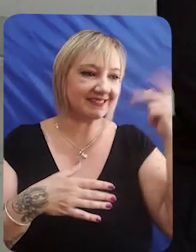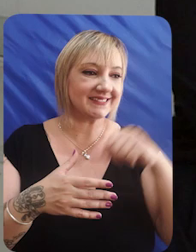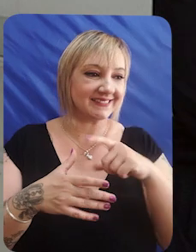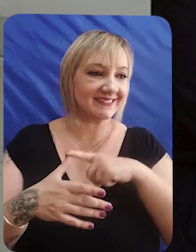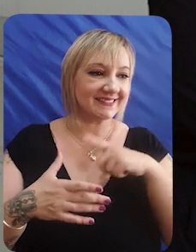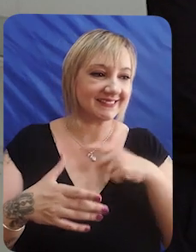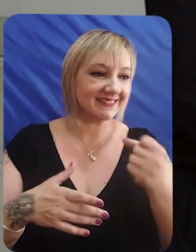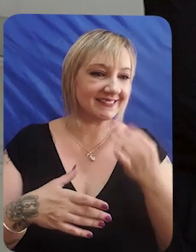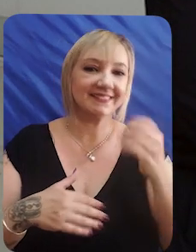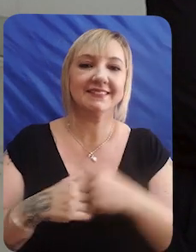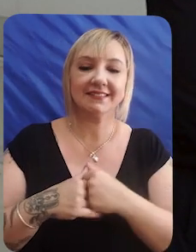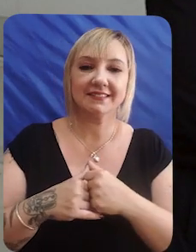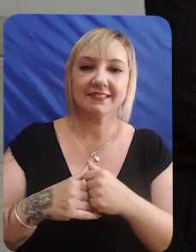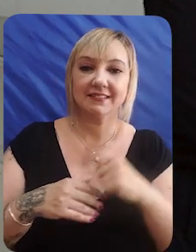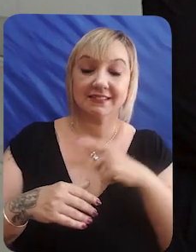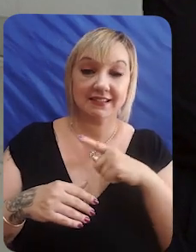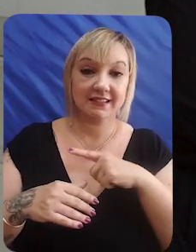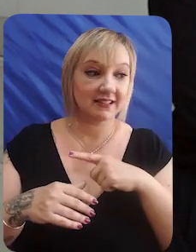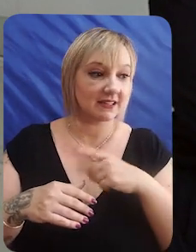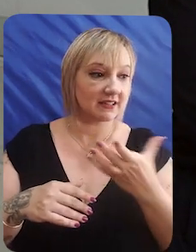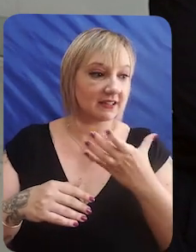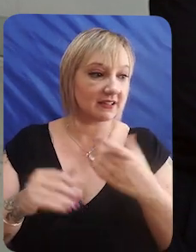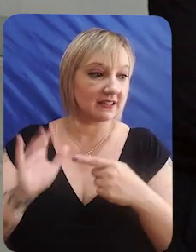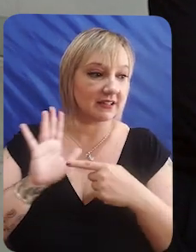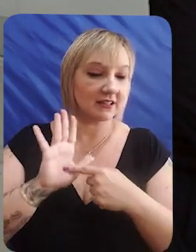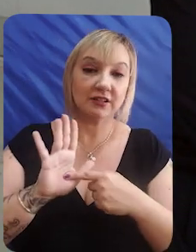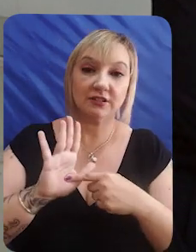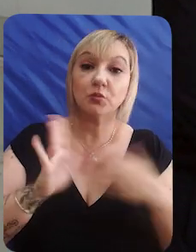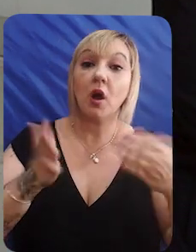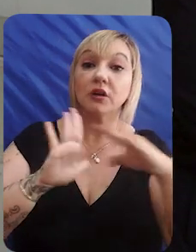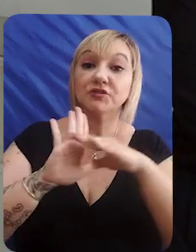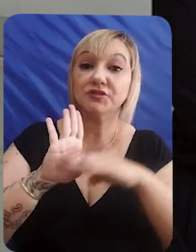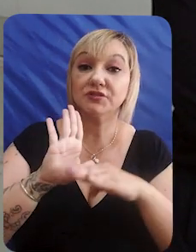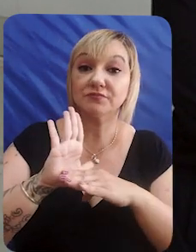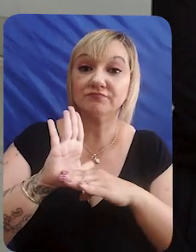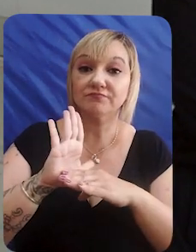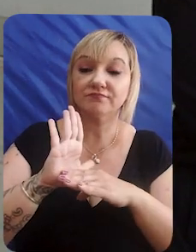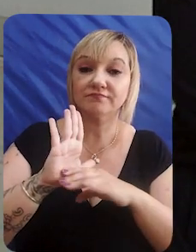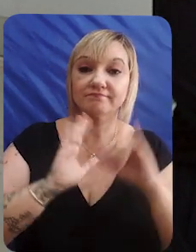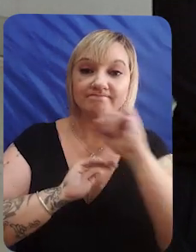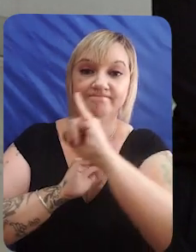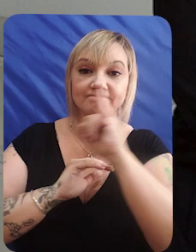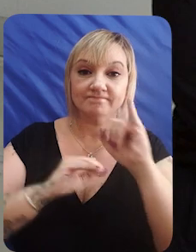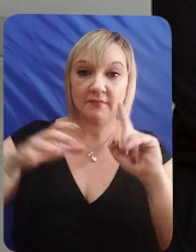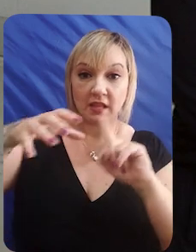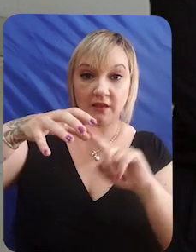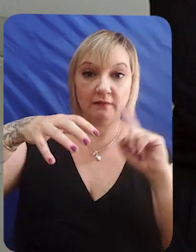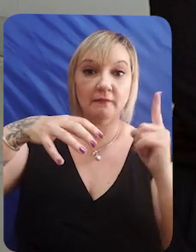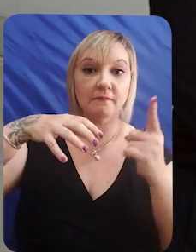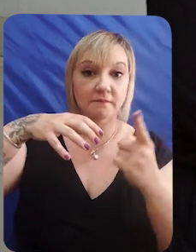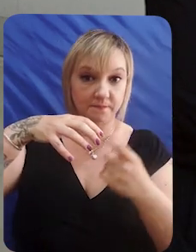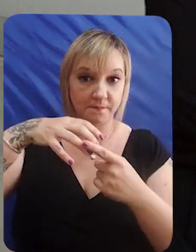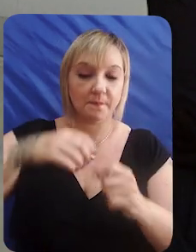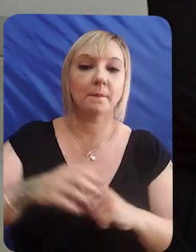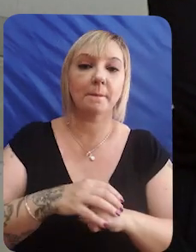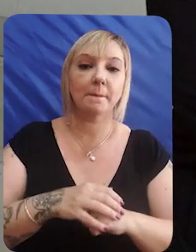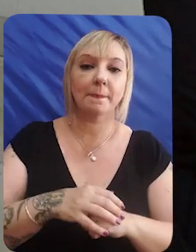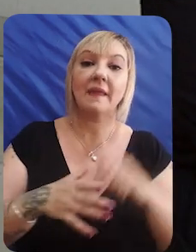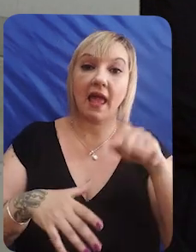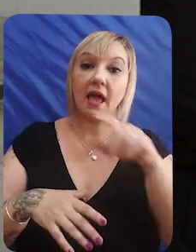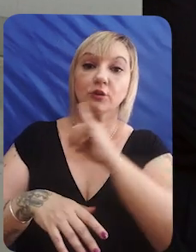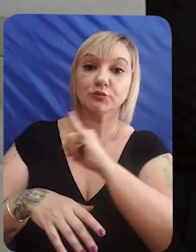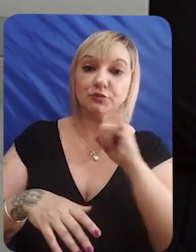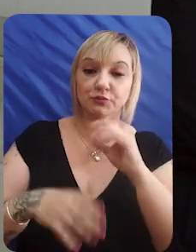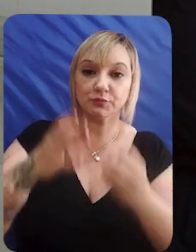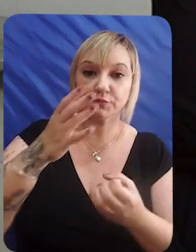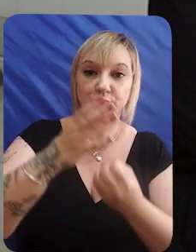grande. Aliás, que tipo de serviço? O Instituto o que de Surdo? É um instituto que